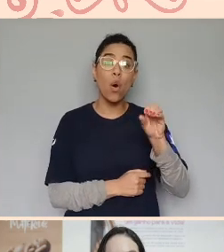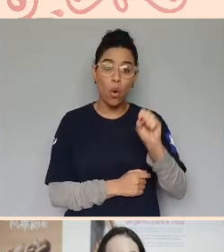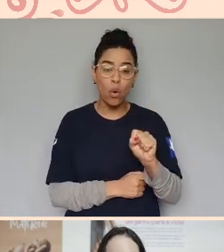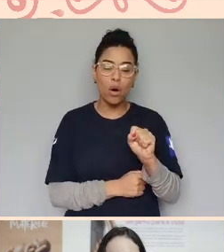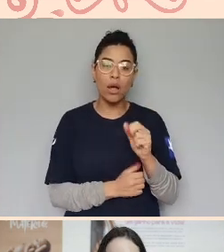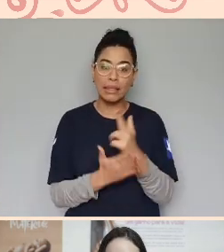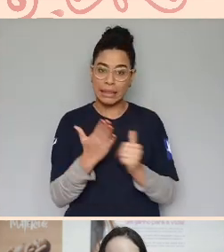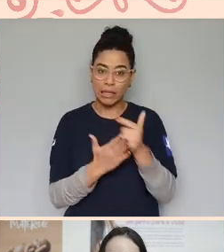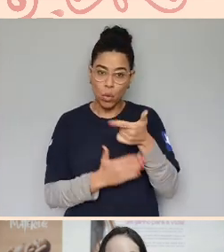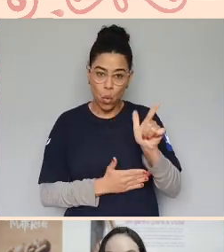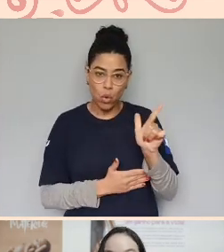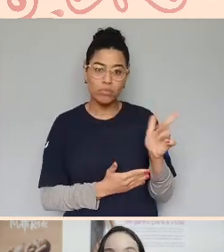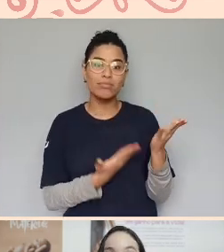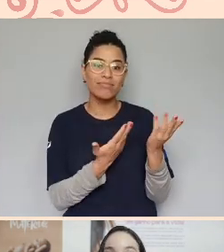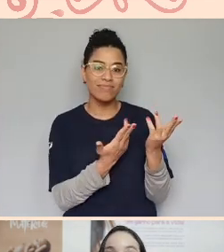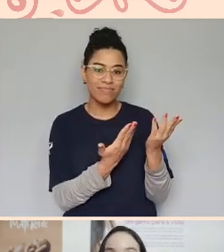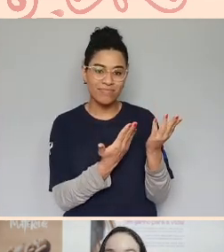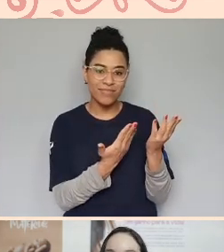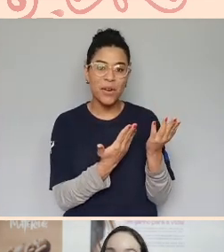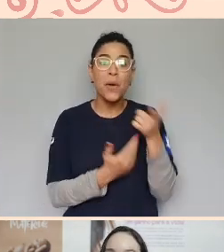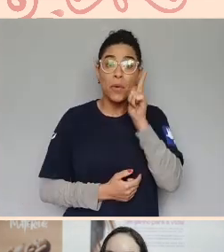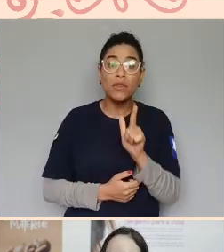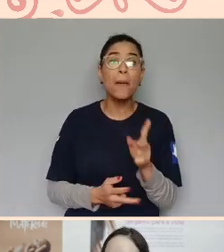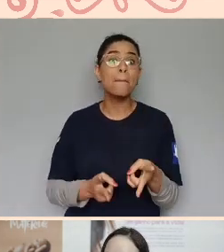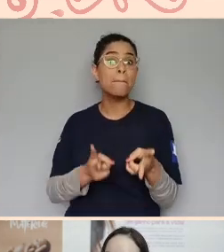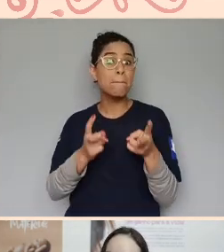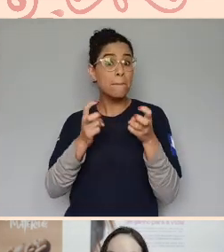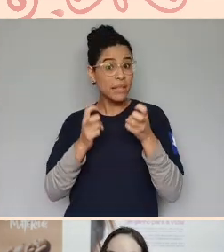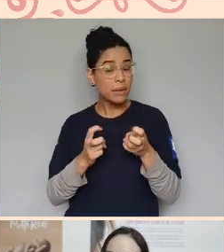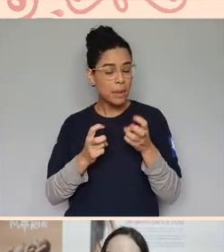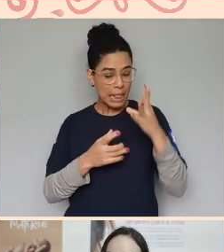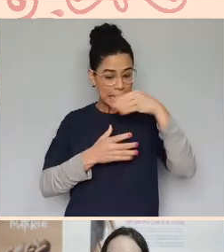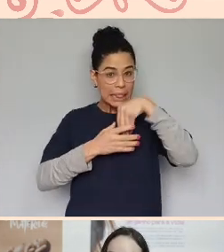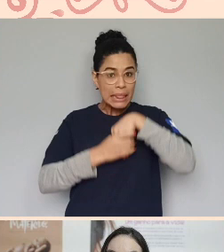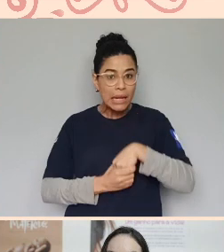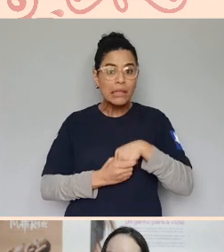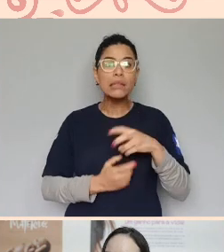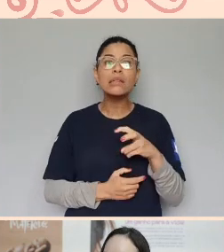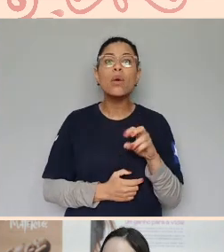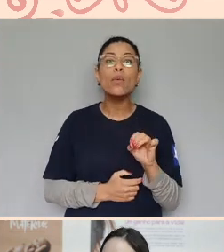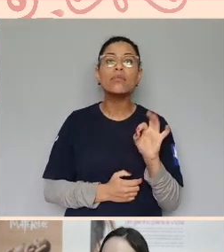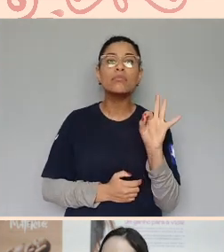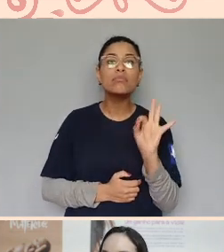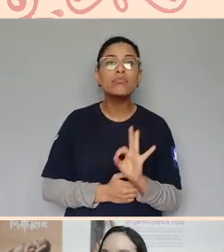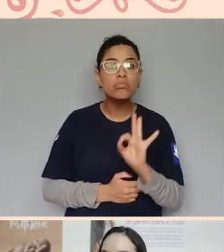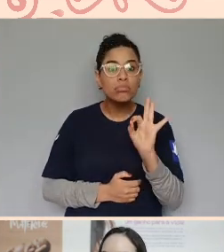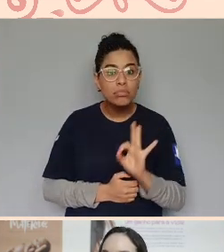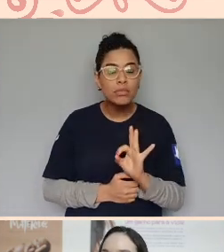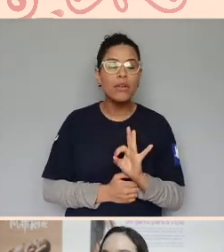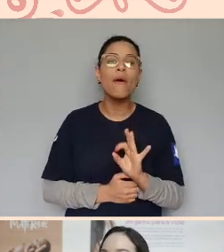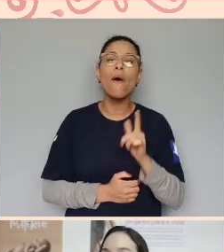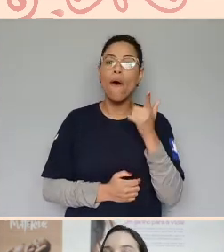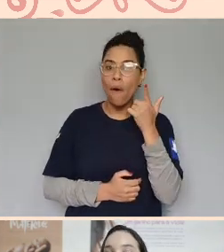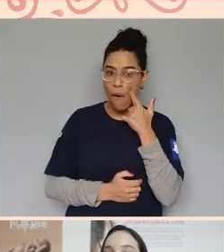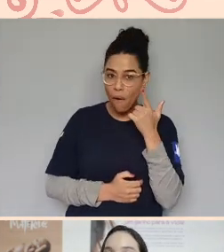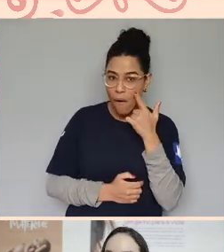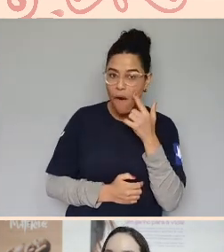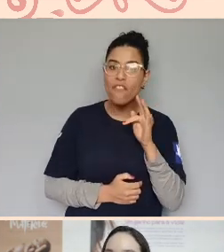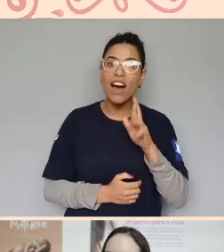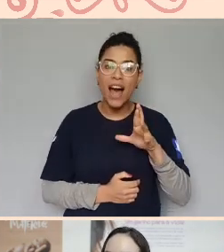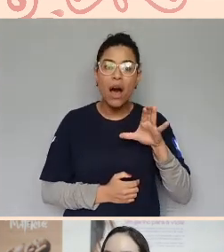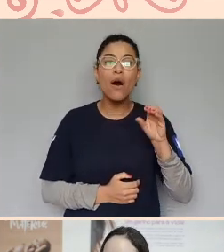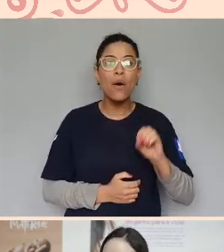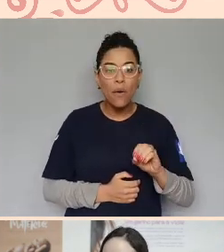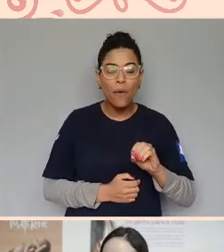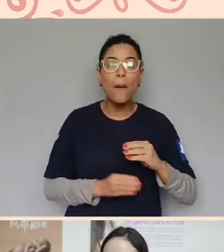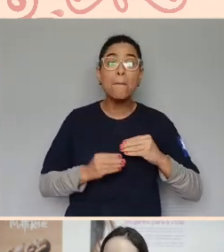gente consegue ver que a absorção do ferro no leite humano ela é enorme, ela é de 50%. E olha que o ferro é um mineral muito